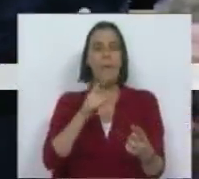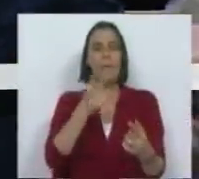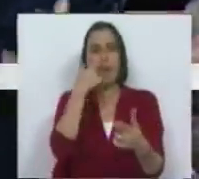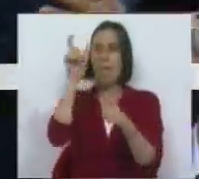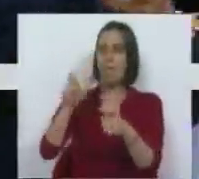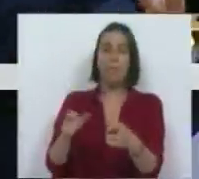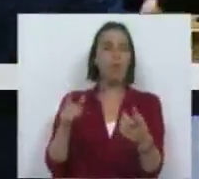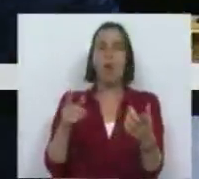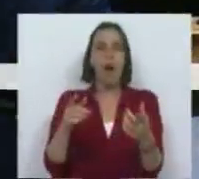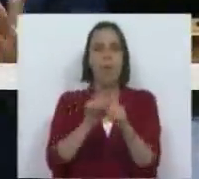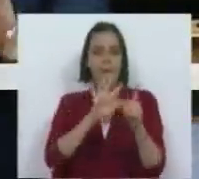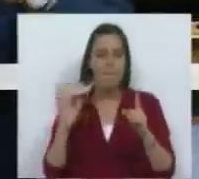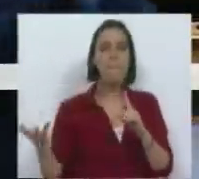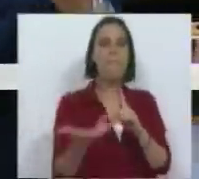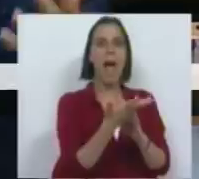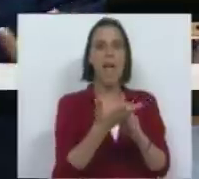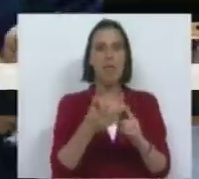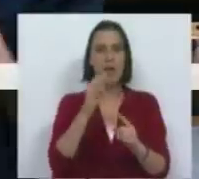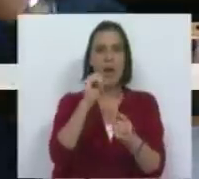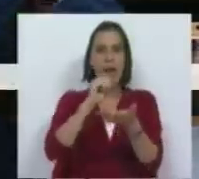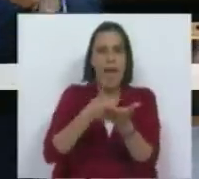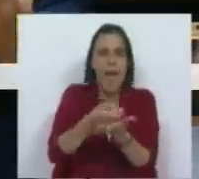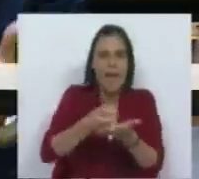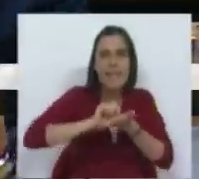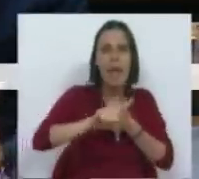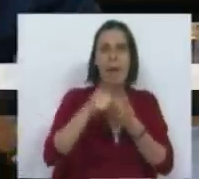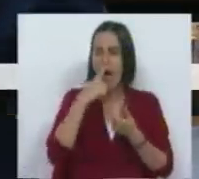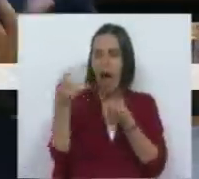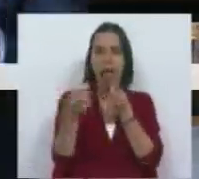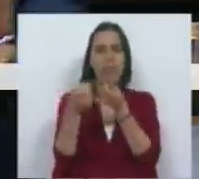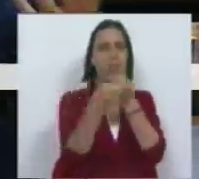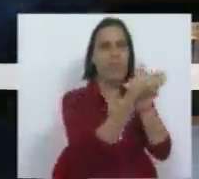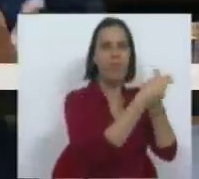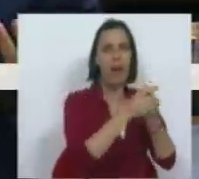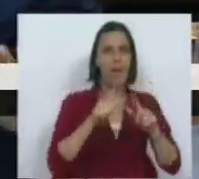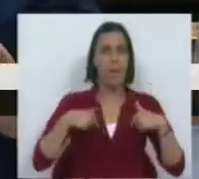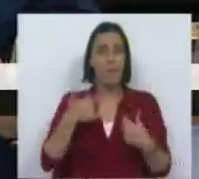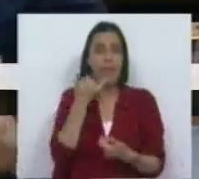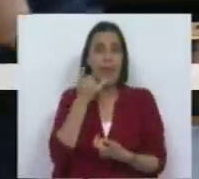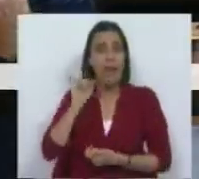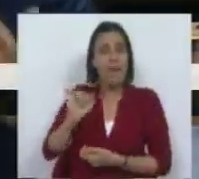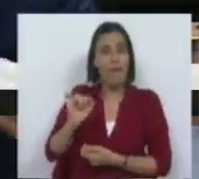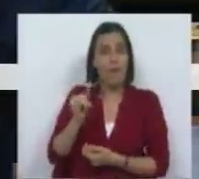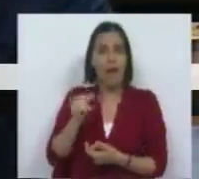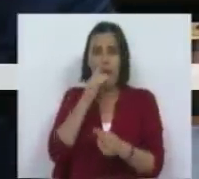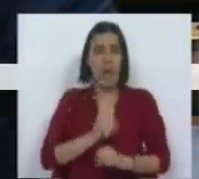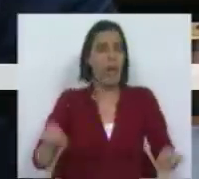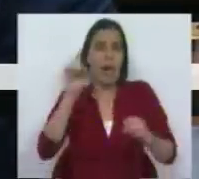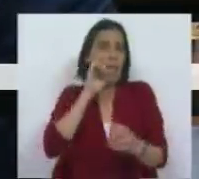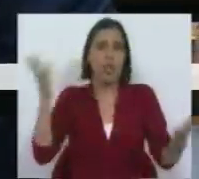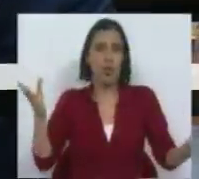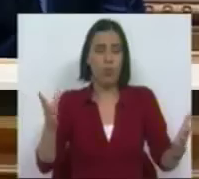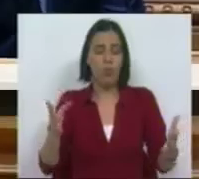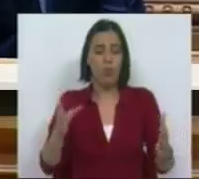pessoal que faz com que os mails e os SMS se aproximem do seu telemóvel, então ninguém está